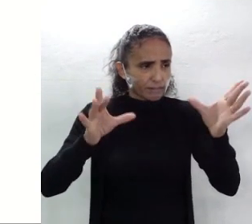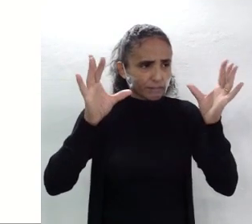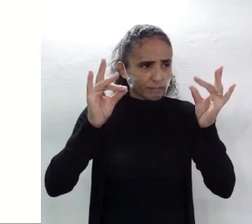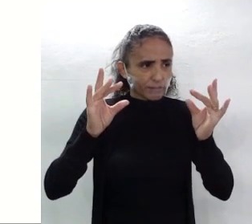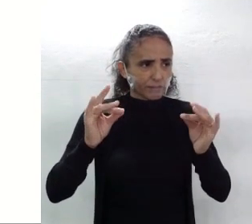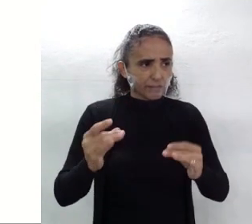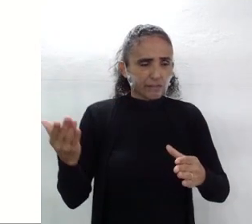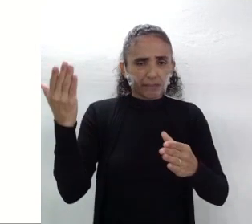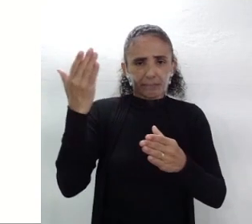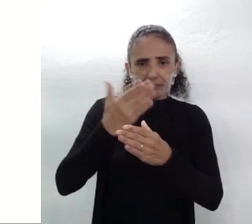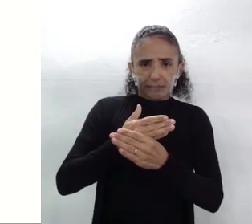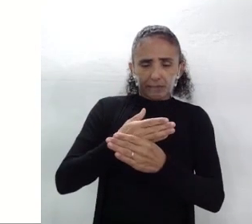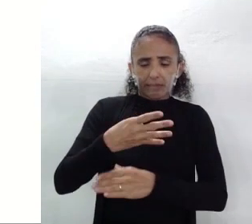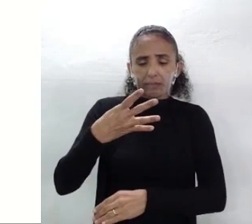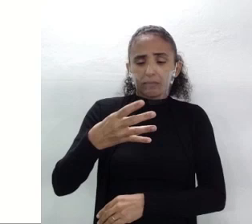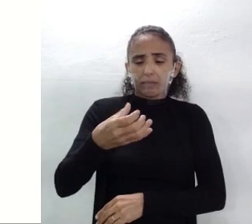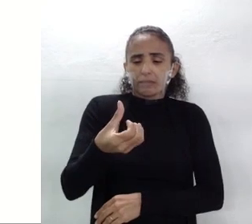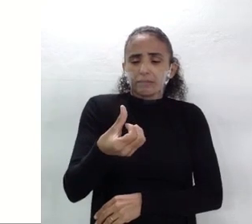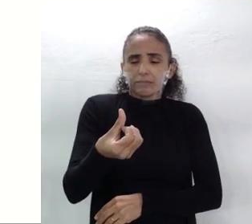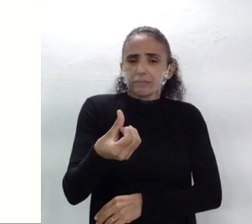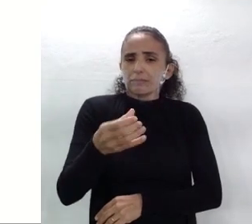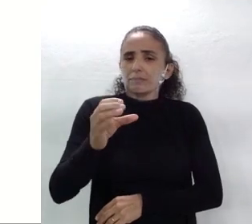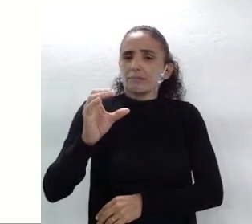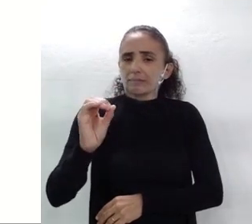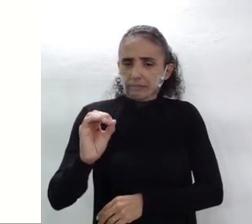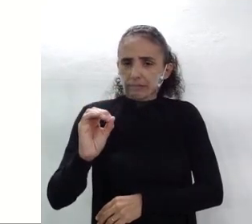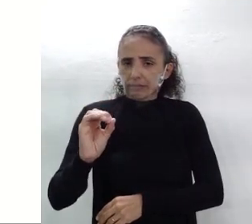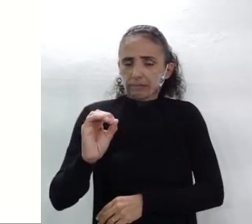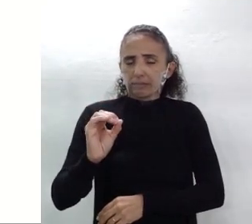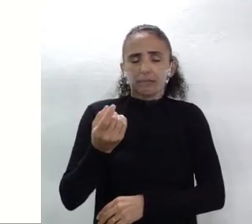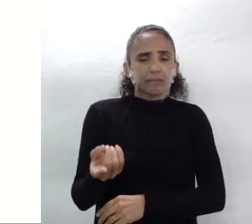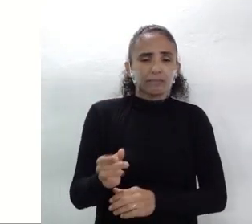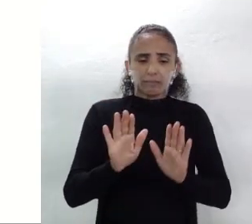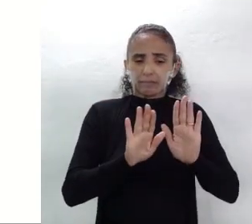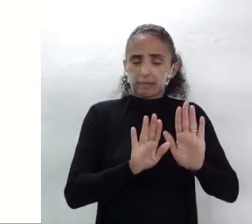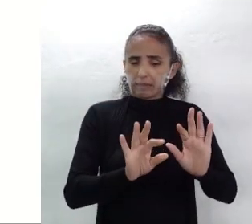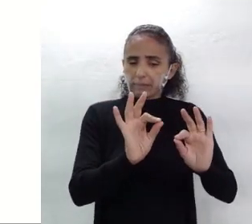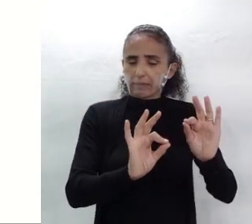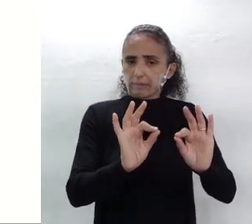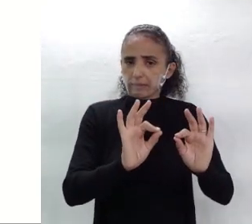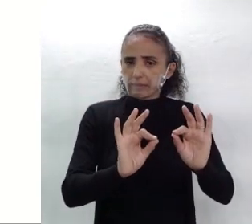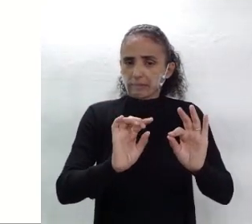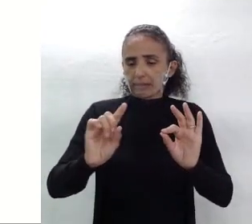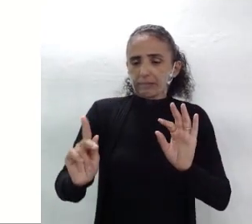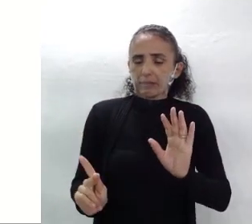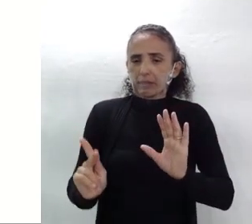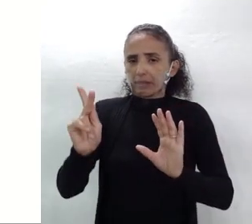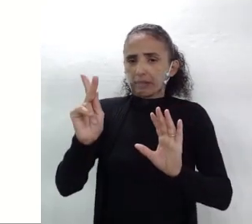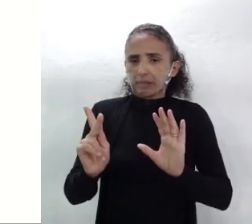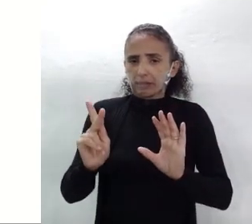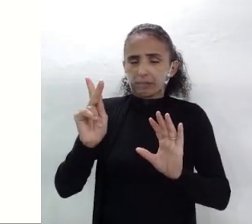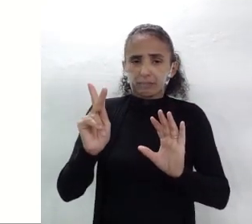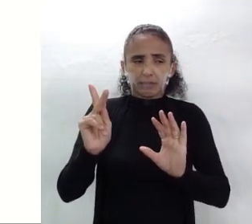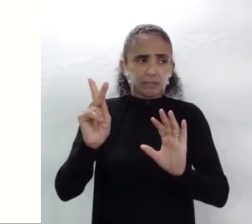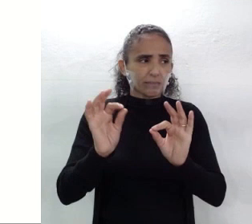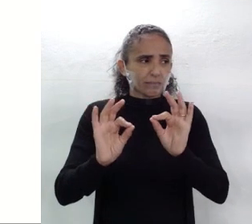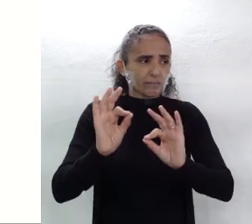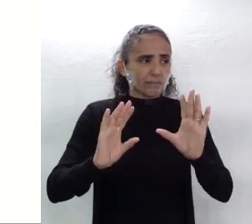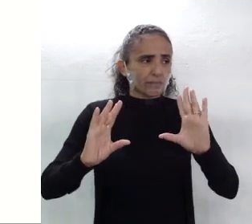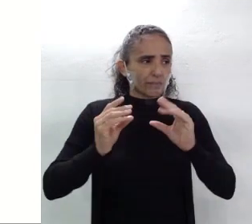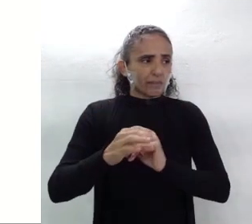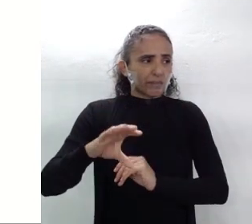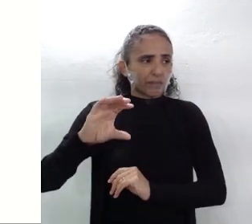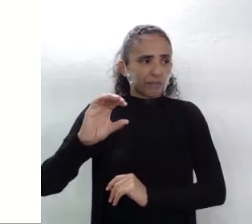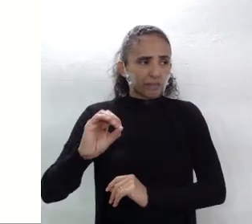bandeira 4,60 e você vai ficar com 4,60 aí. Depois, quilômetro rodado é 0,96.